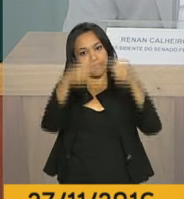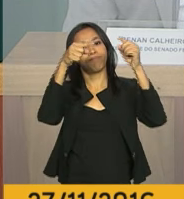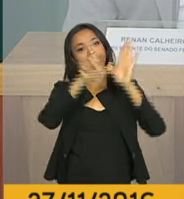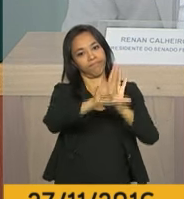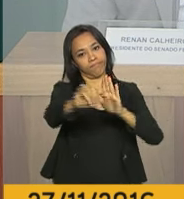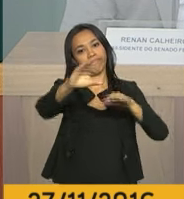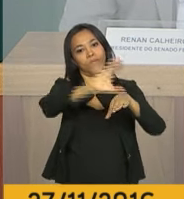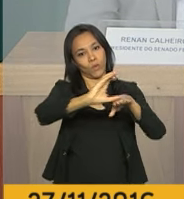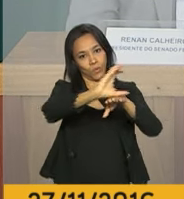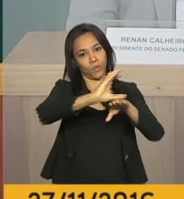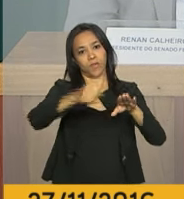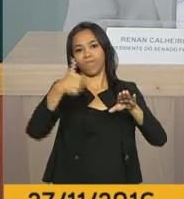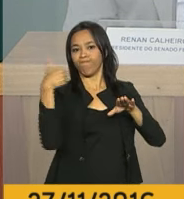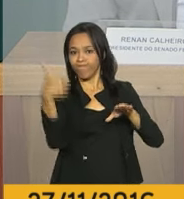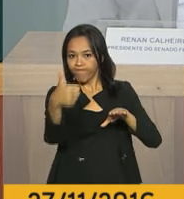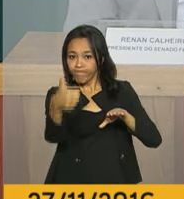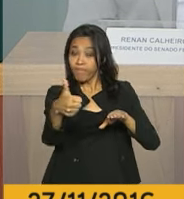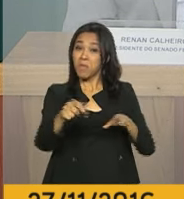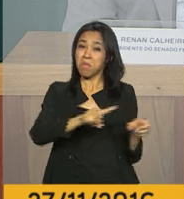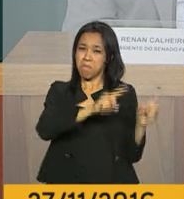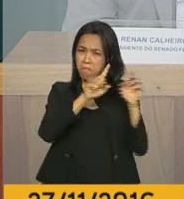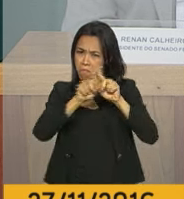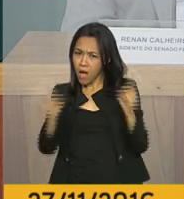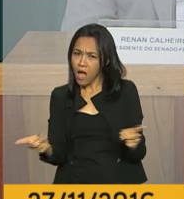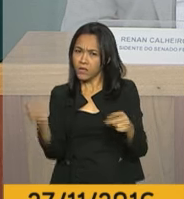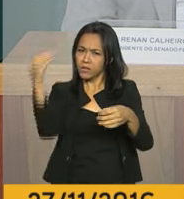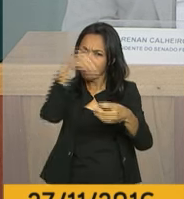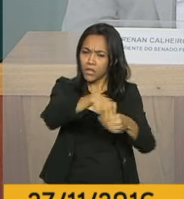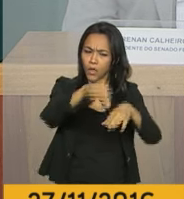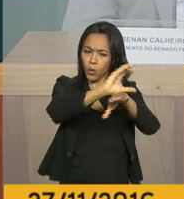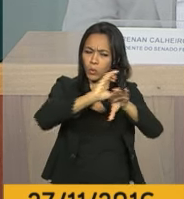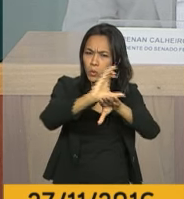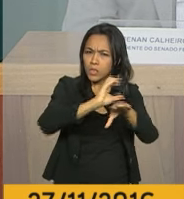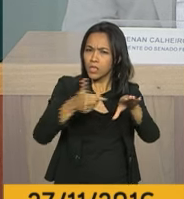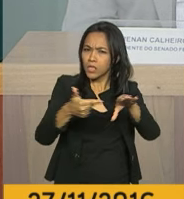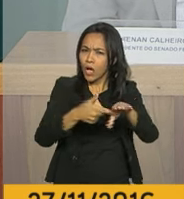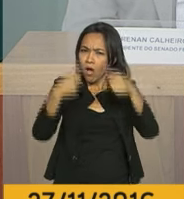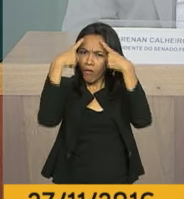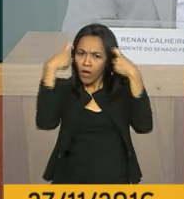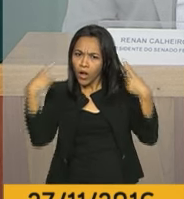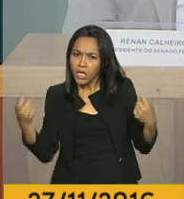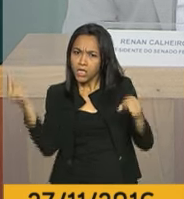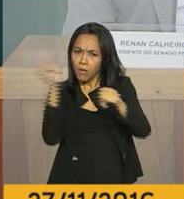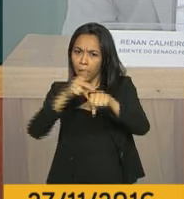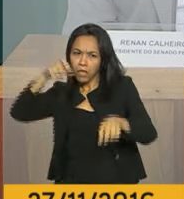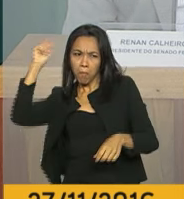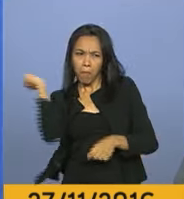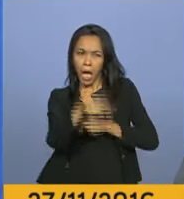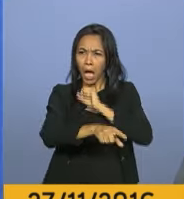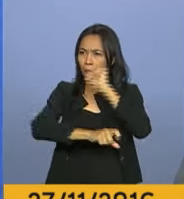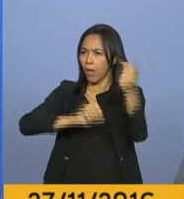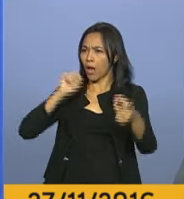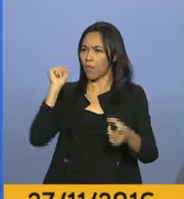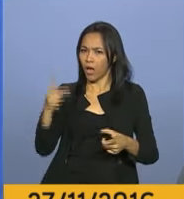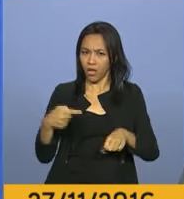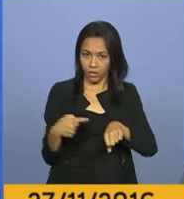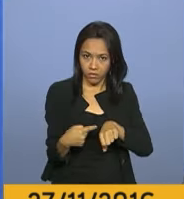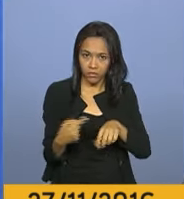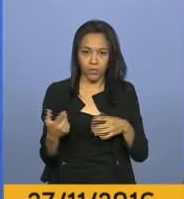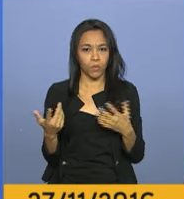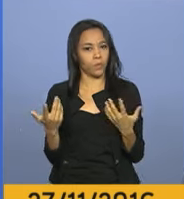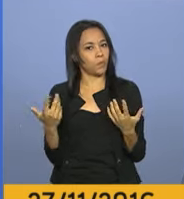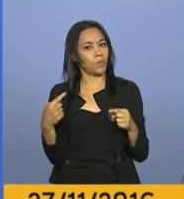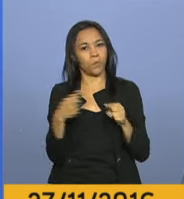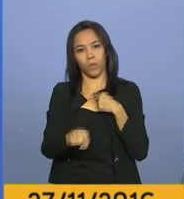rua, mas em nenhuma passagem da Constituição há garantia do direito à depredação. Até dizíamos,